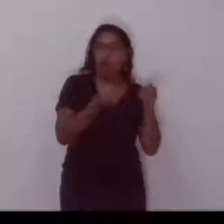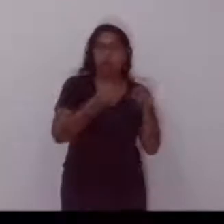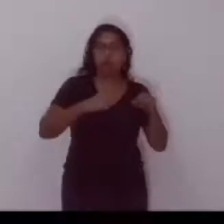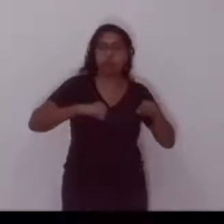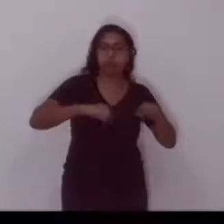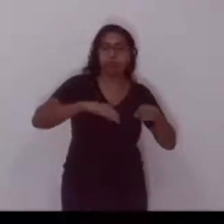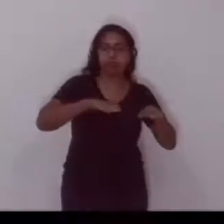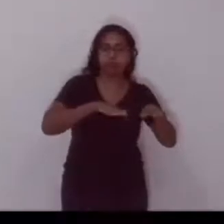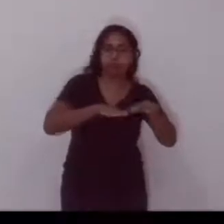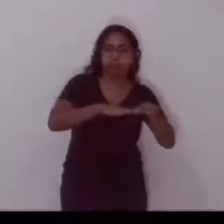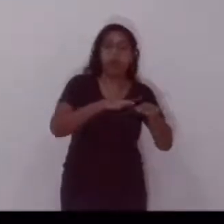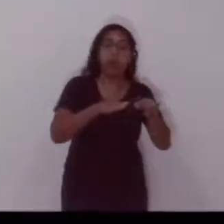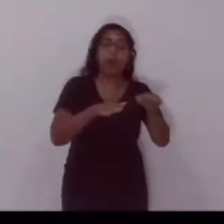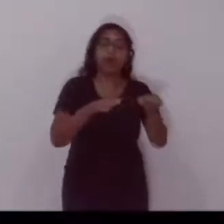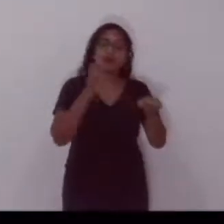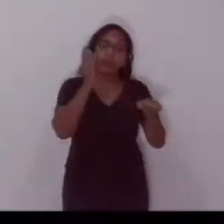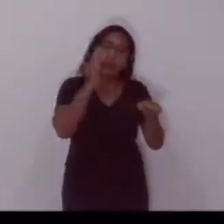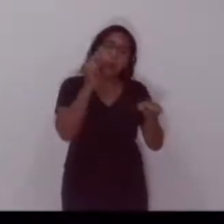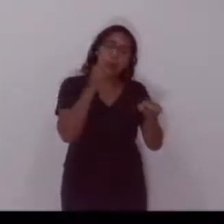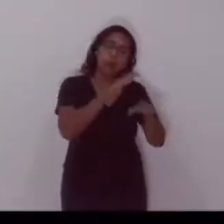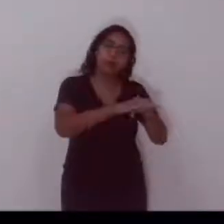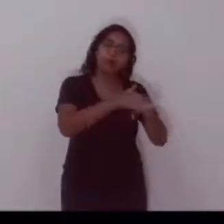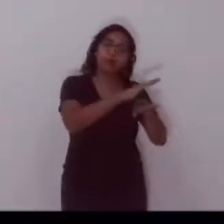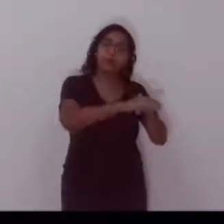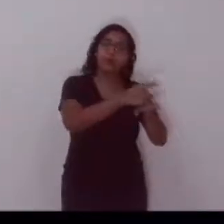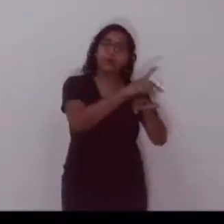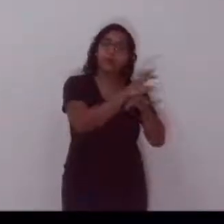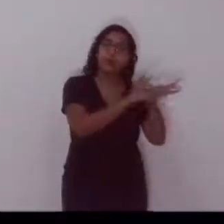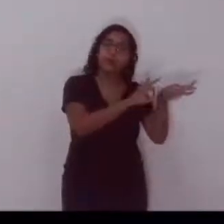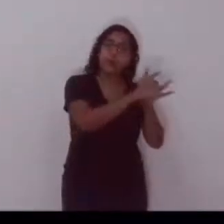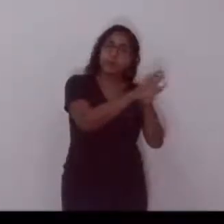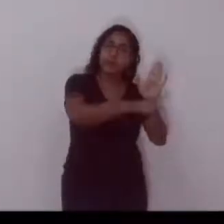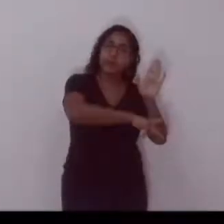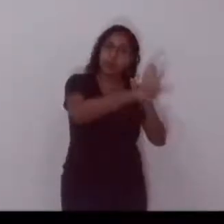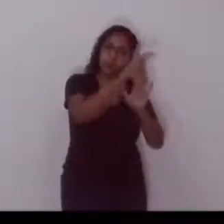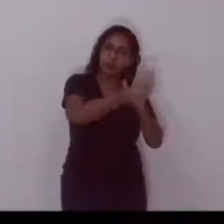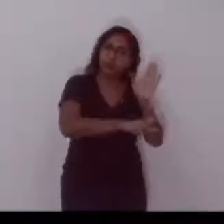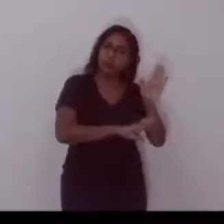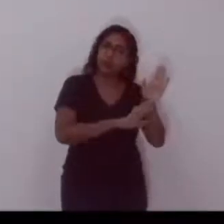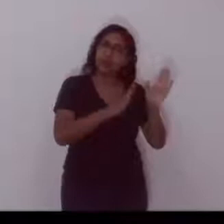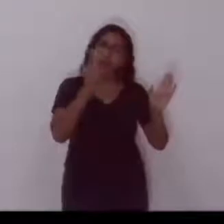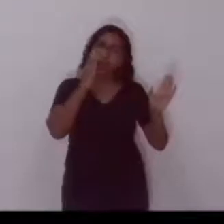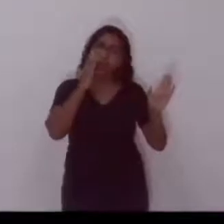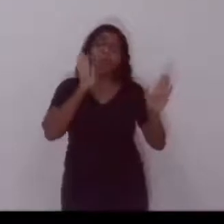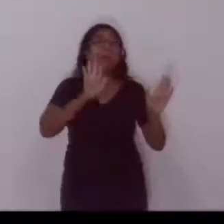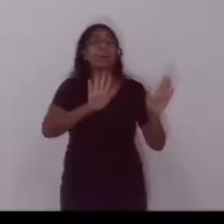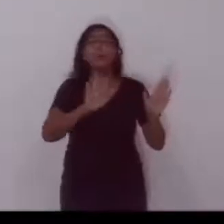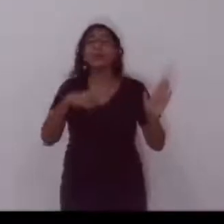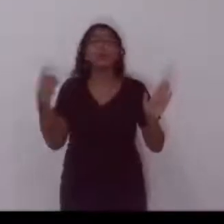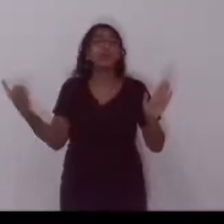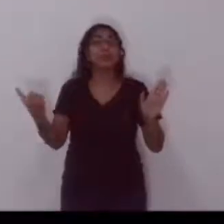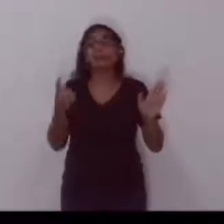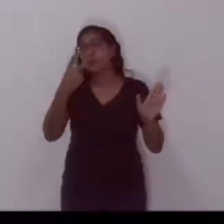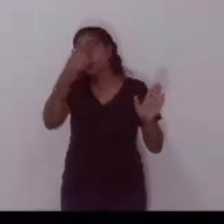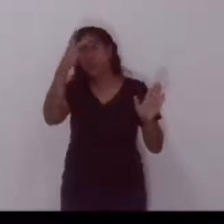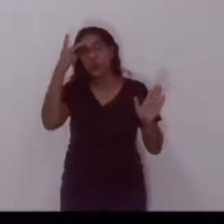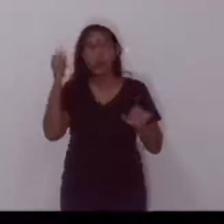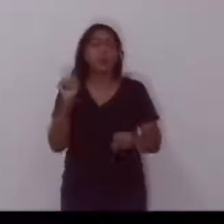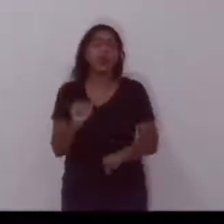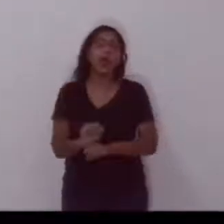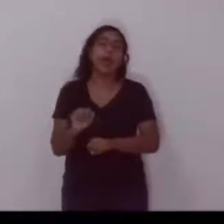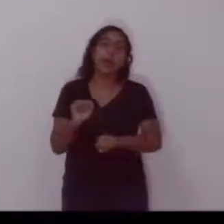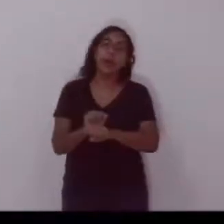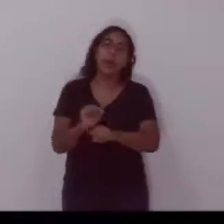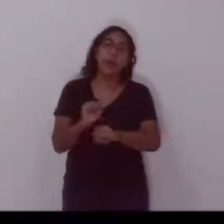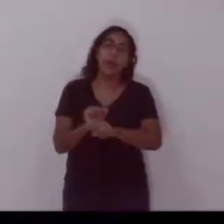já sabia desse pré-projeto. Só que a população não aguenta mais ficar aguardando, porque fica, talvez a gente não faça ali